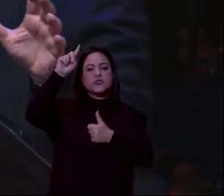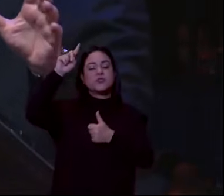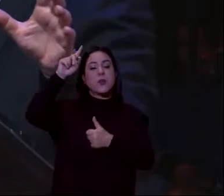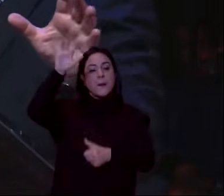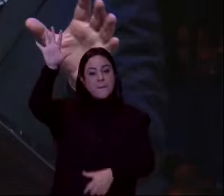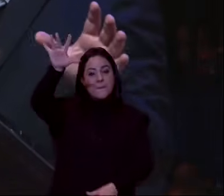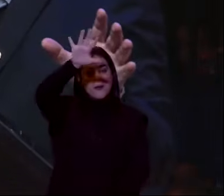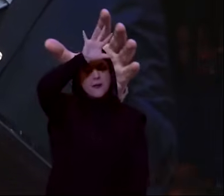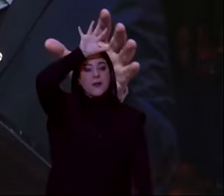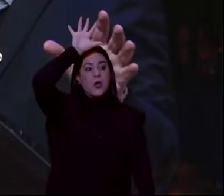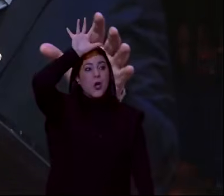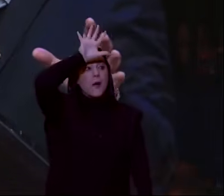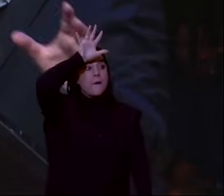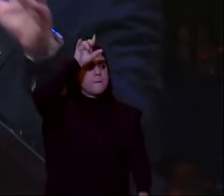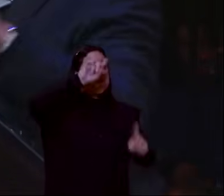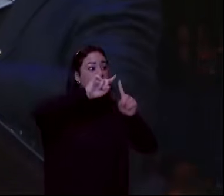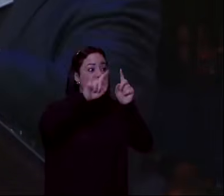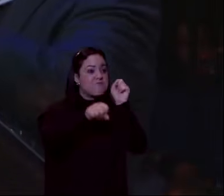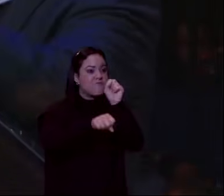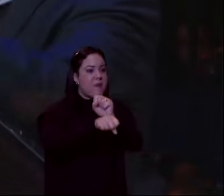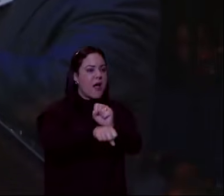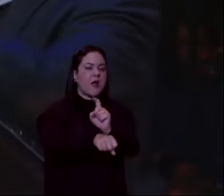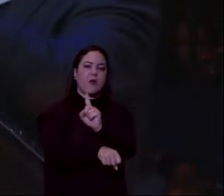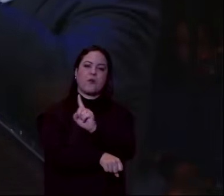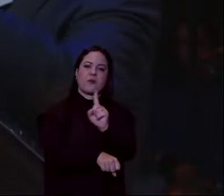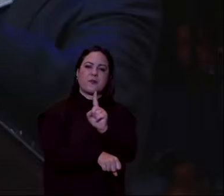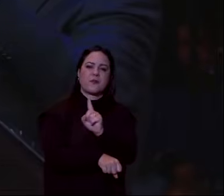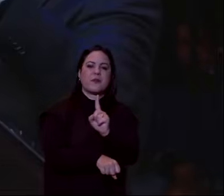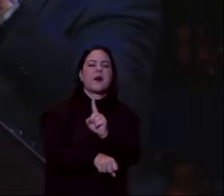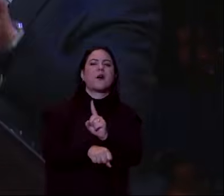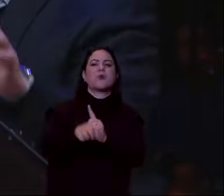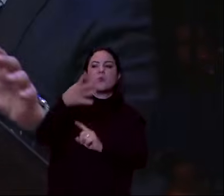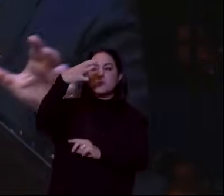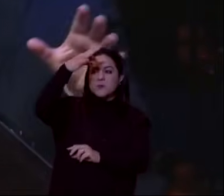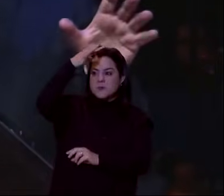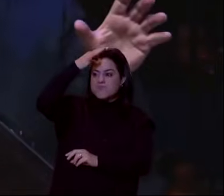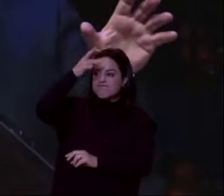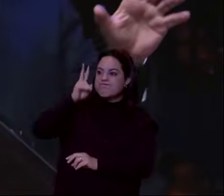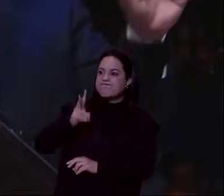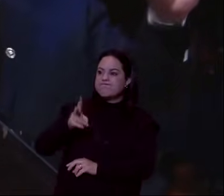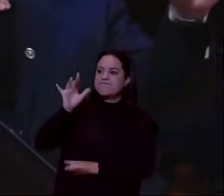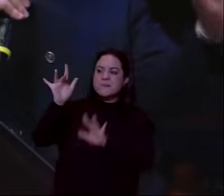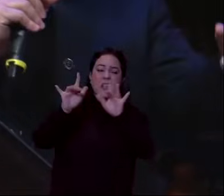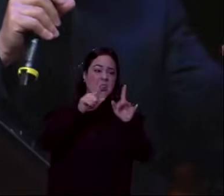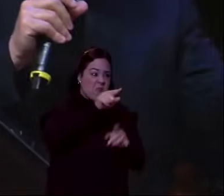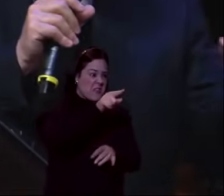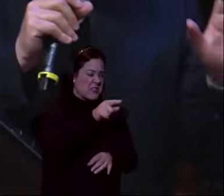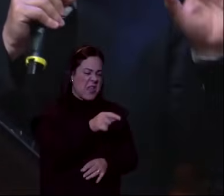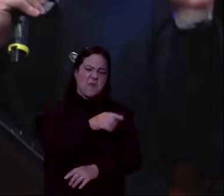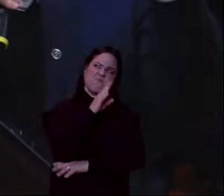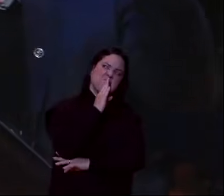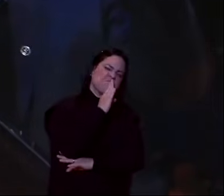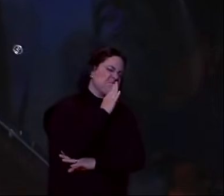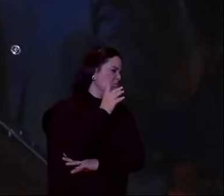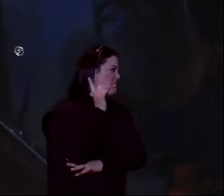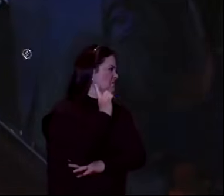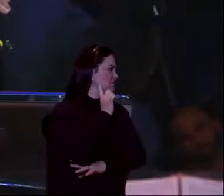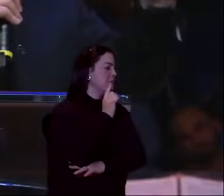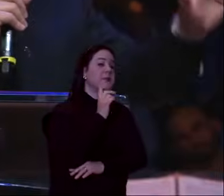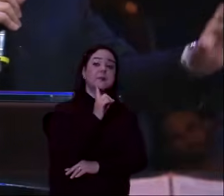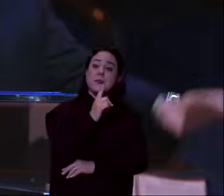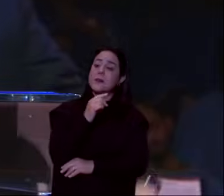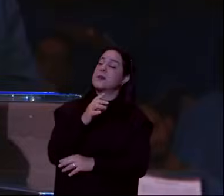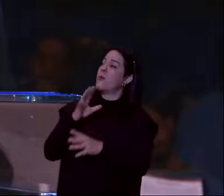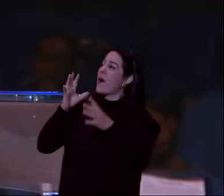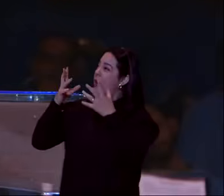Pentecostes, mas ele não parou mais. A voz do Espírito continua ecoando. Então não lute com essa voz, escute a voz